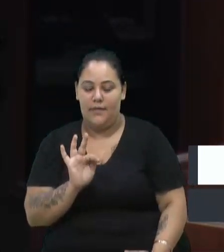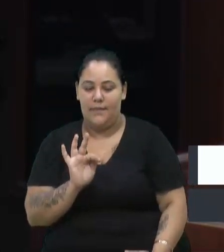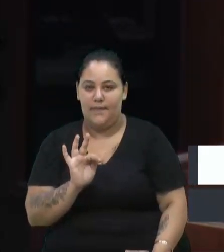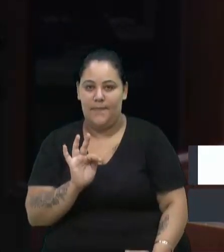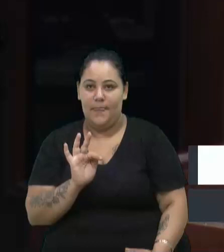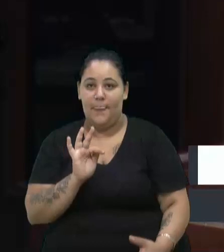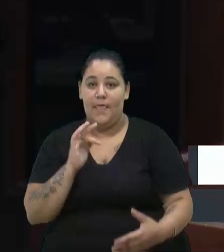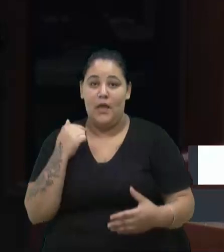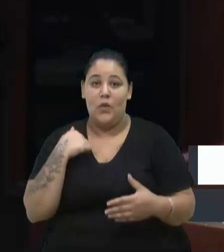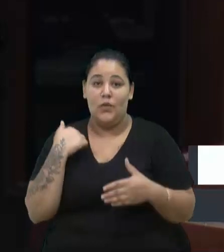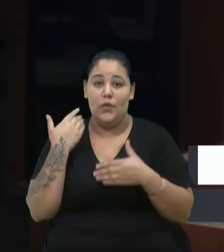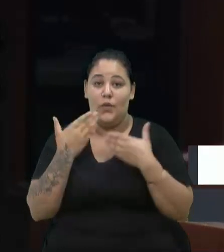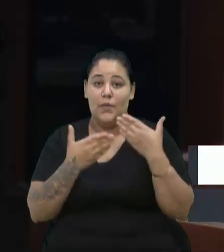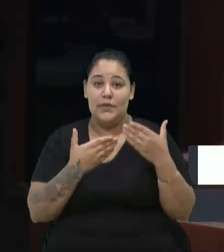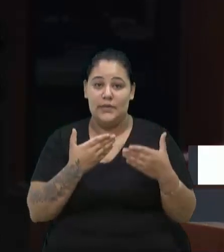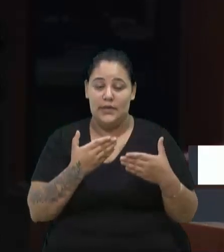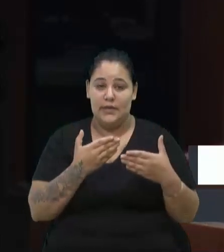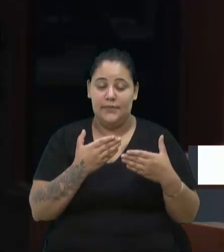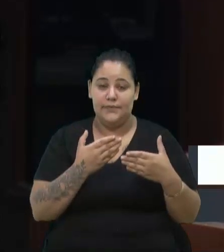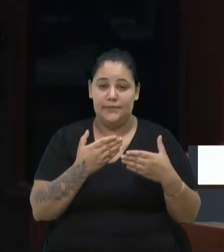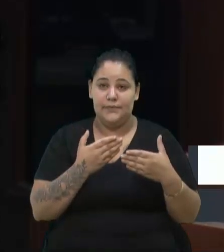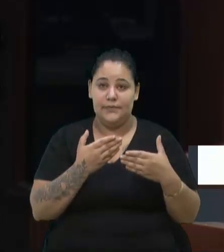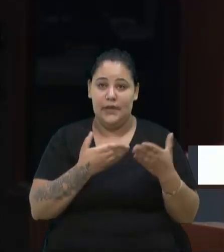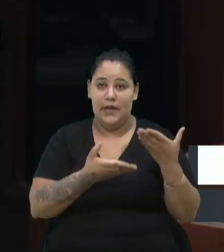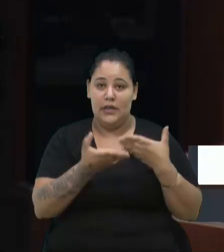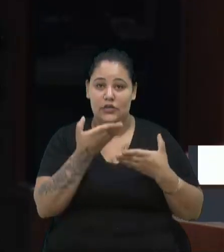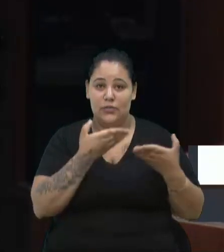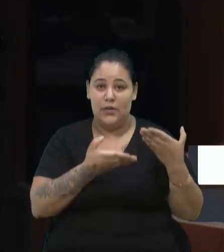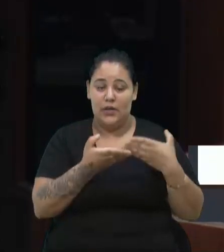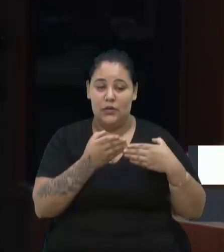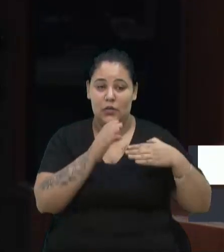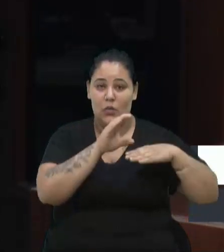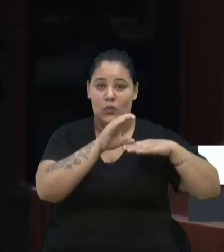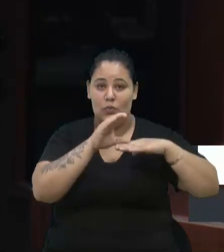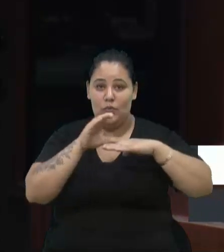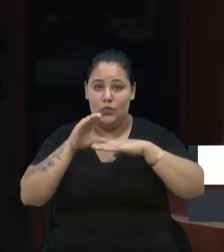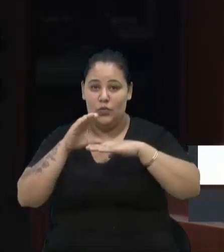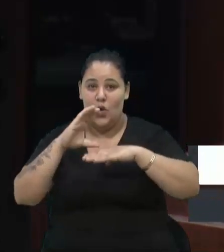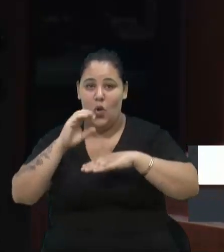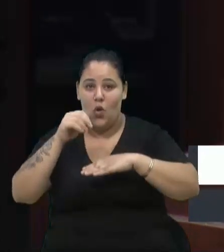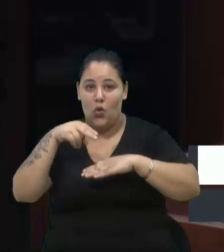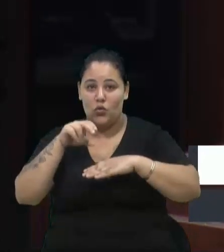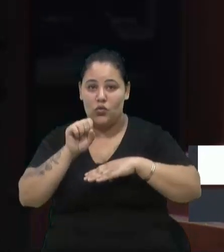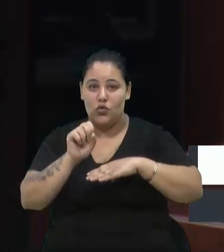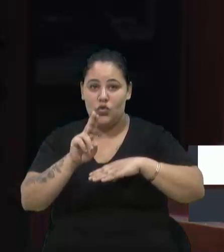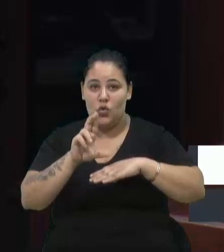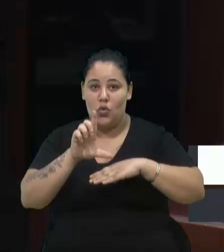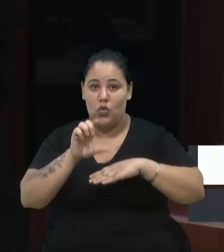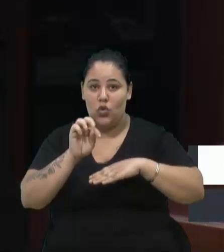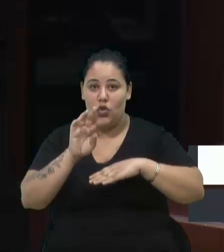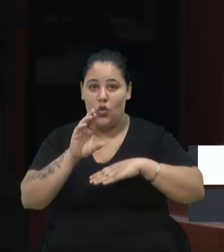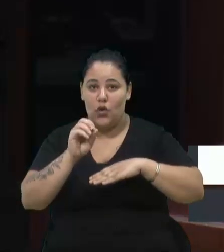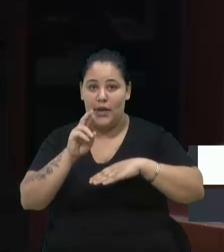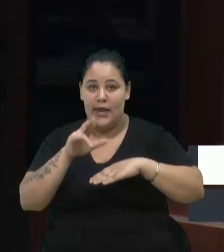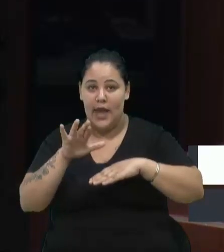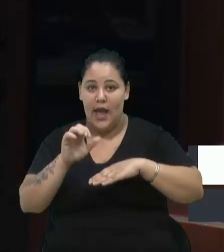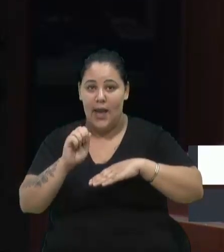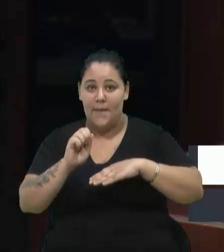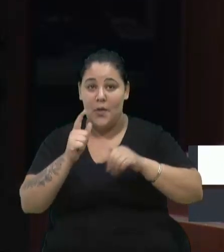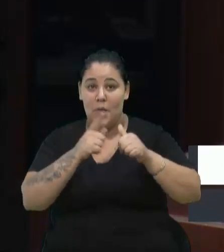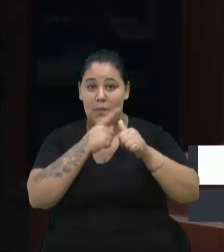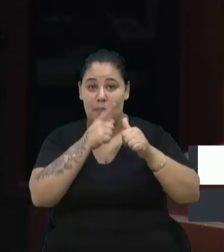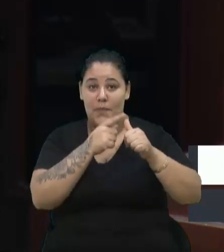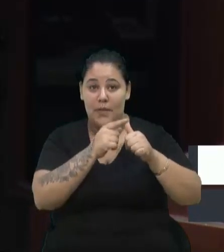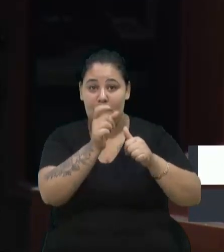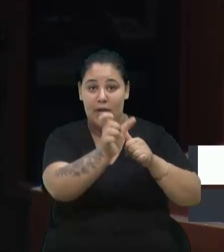Quando eu comecei a dar consultoria, em outubro de 1993, meu primeiro cliente foi um borracheiro.